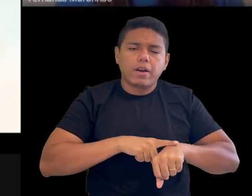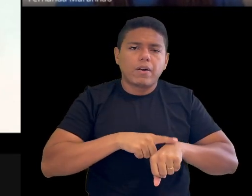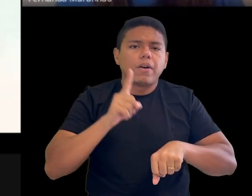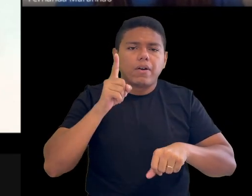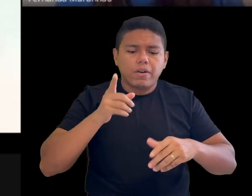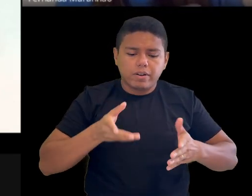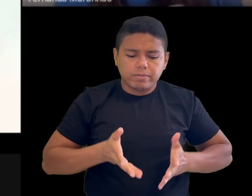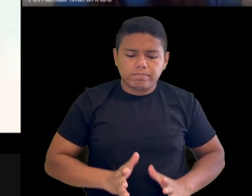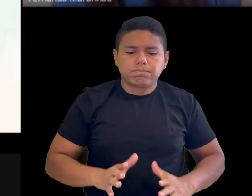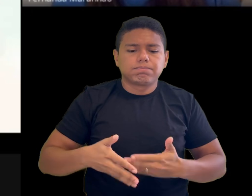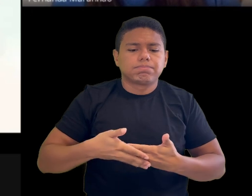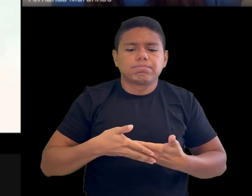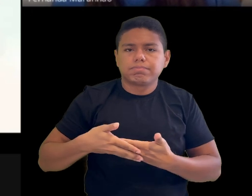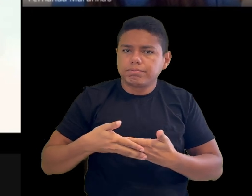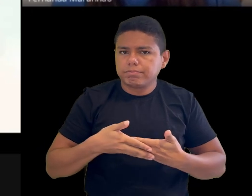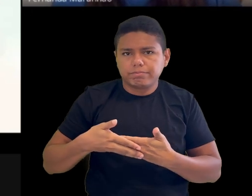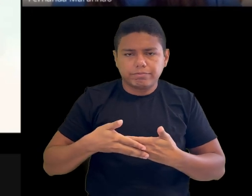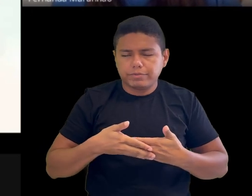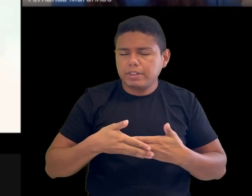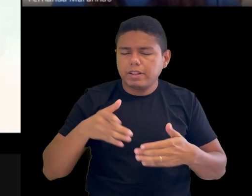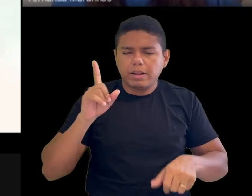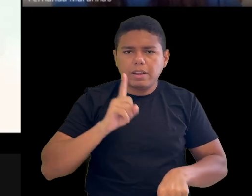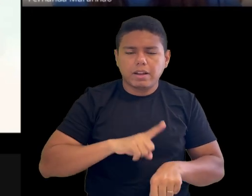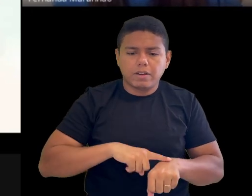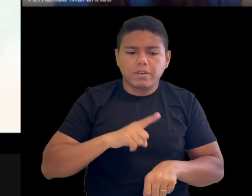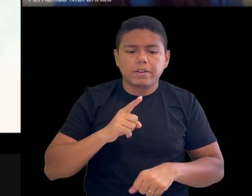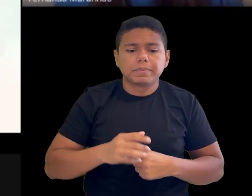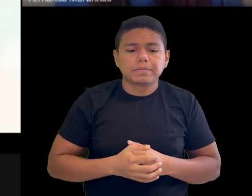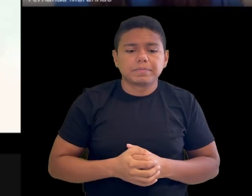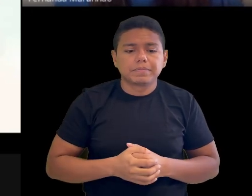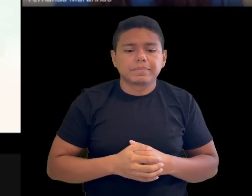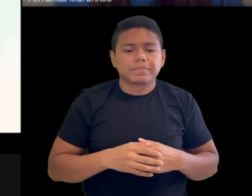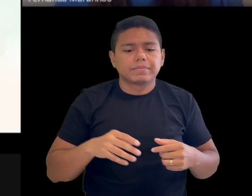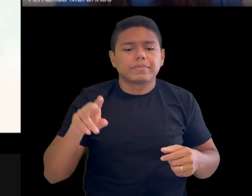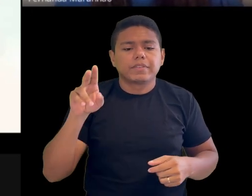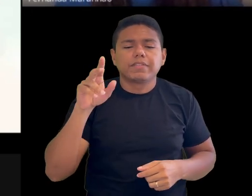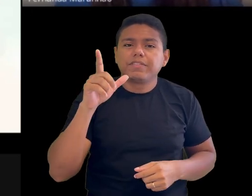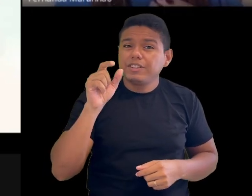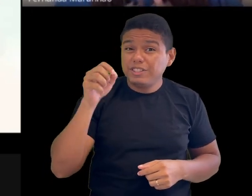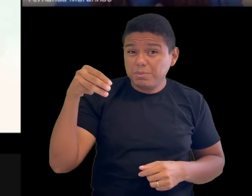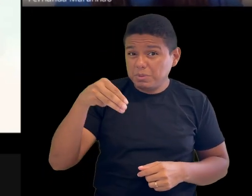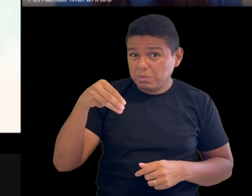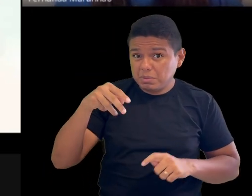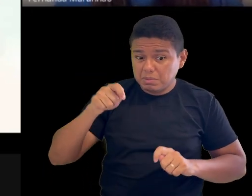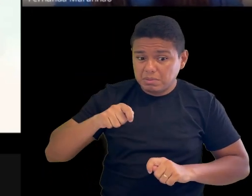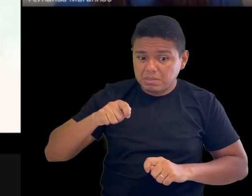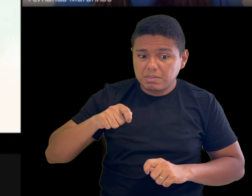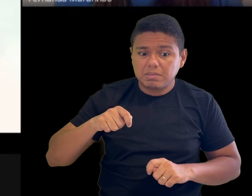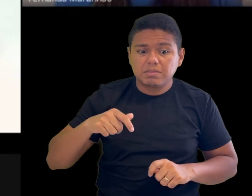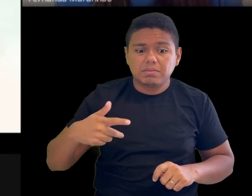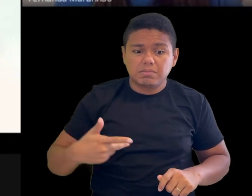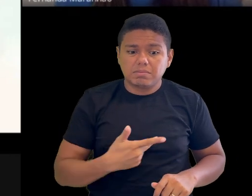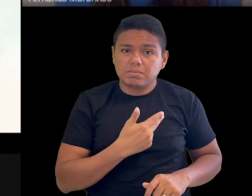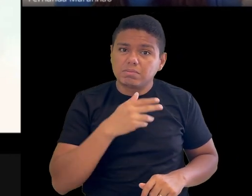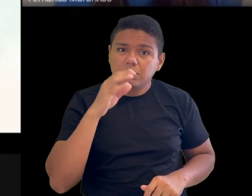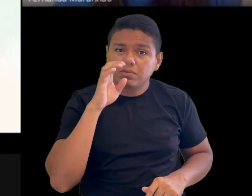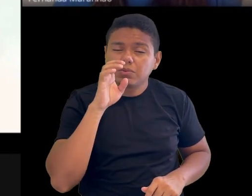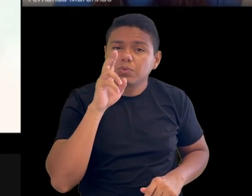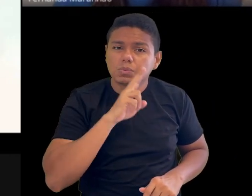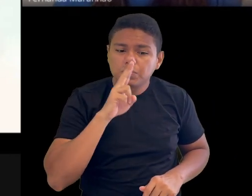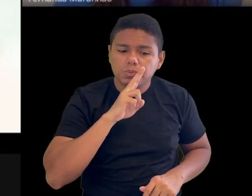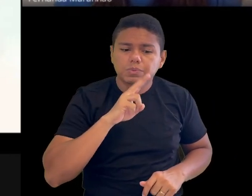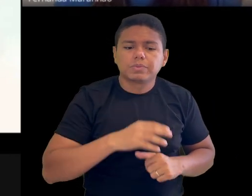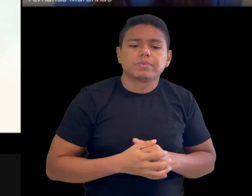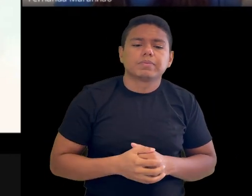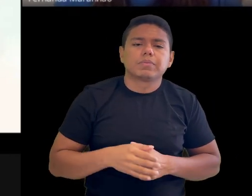20 minutos, realizar a amniotomia com segurança, a cesariana de urgência, enquanto tudo isso está sendo organizado, coletar